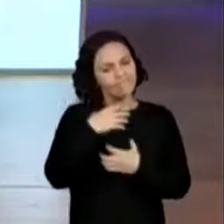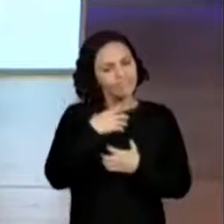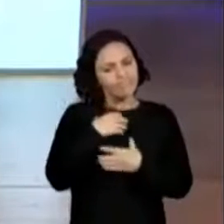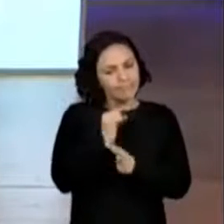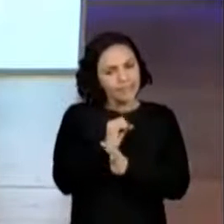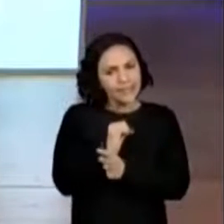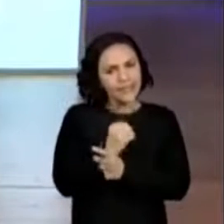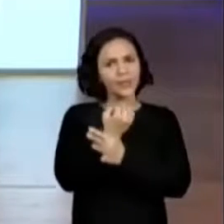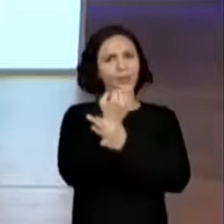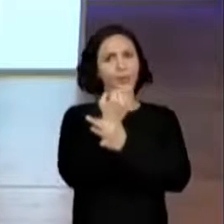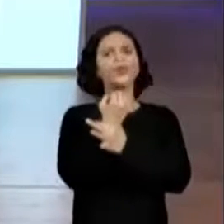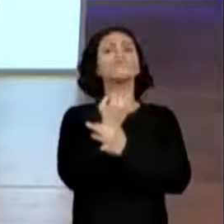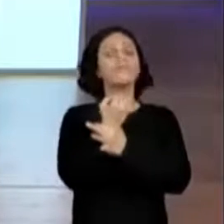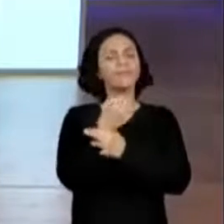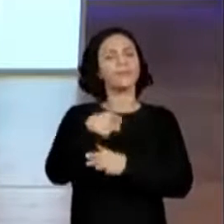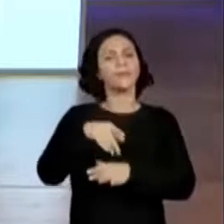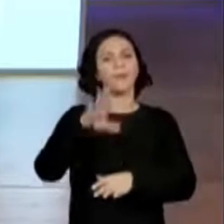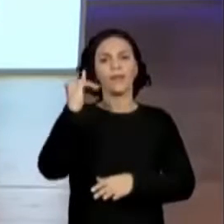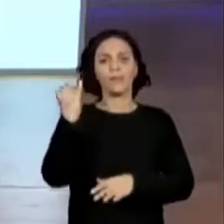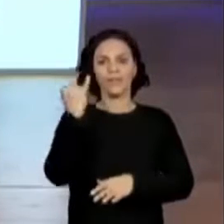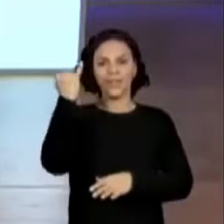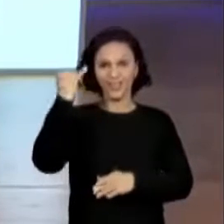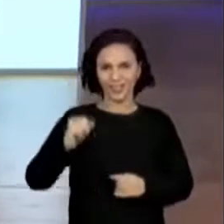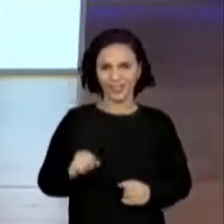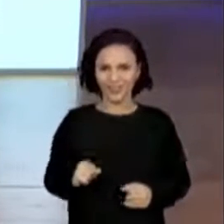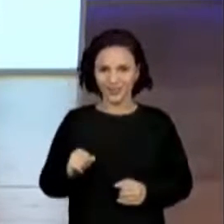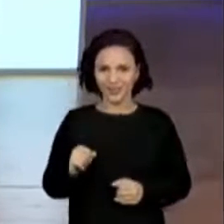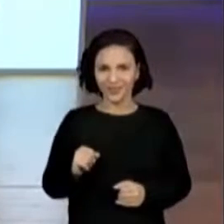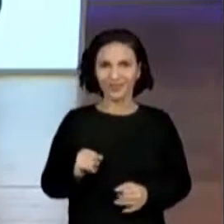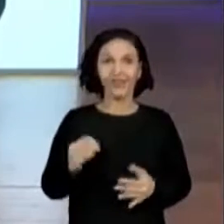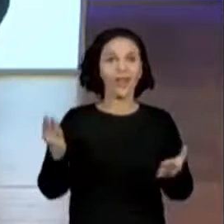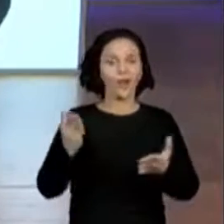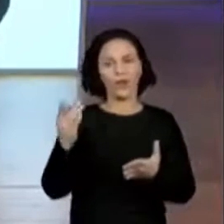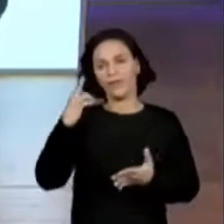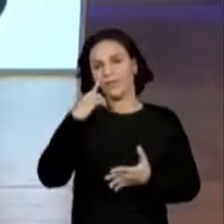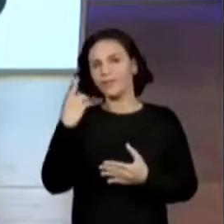conseguirem. Isso é o mais importante. Vou voltar aqui.